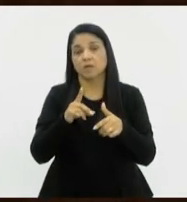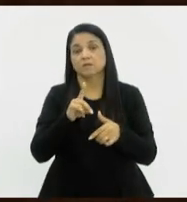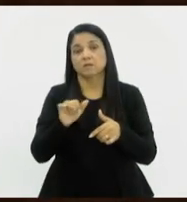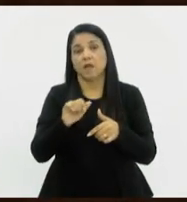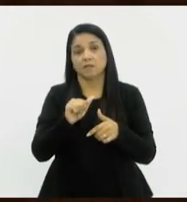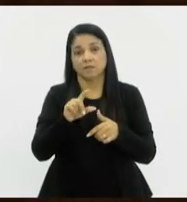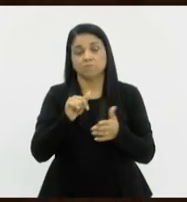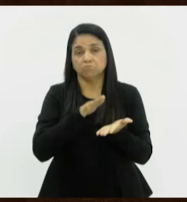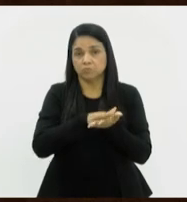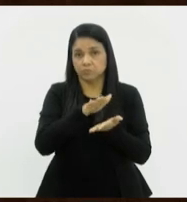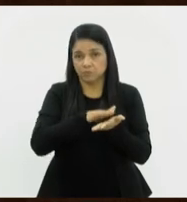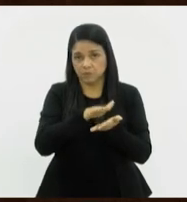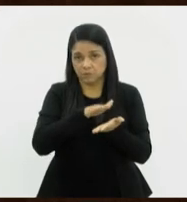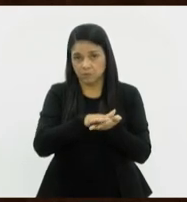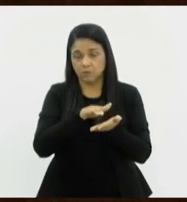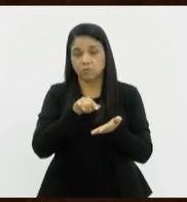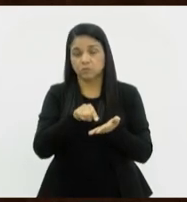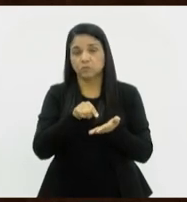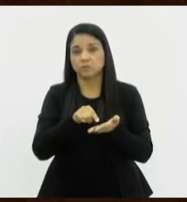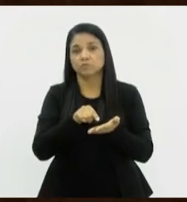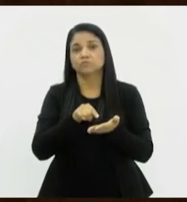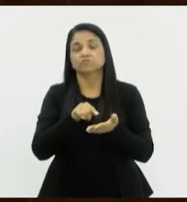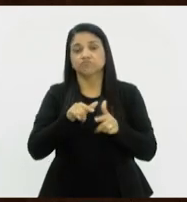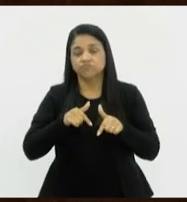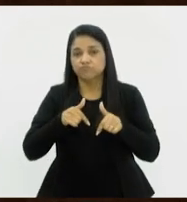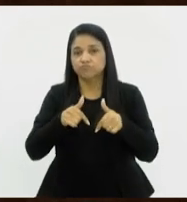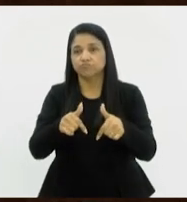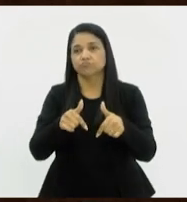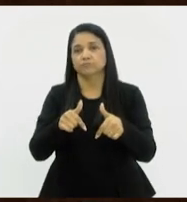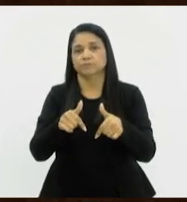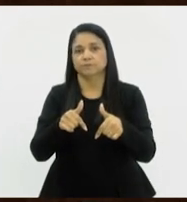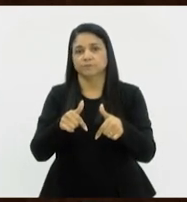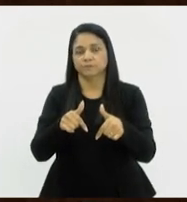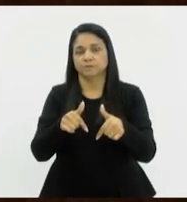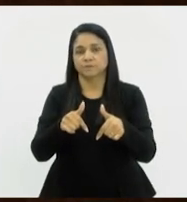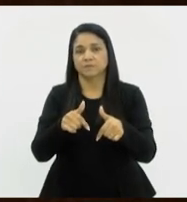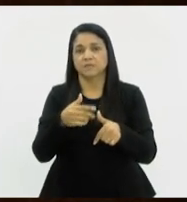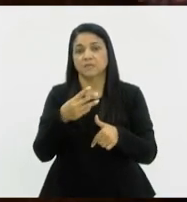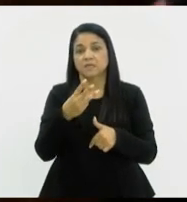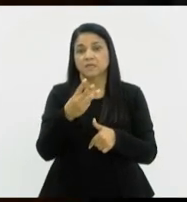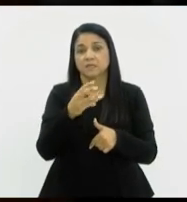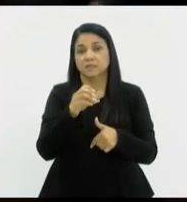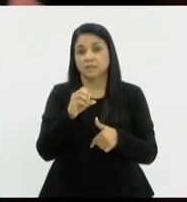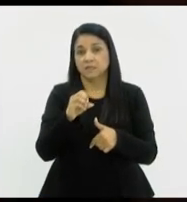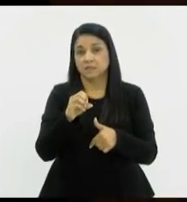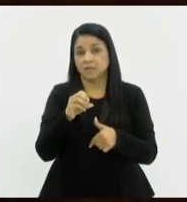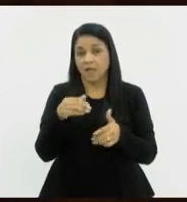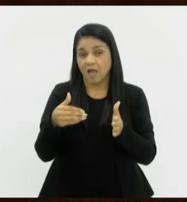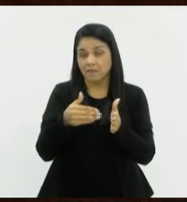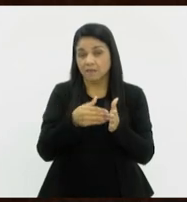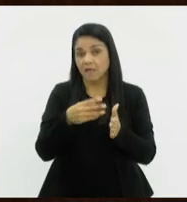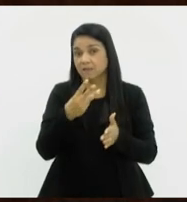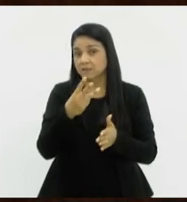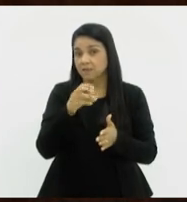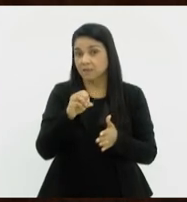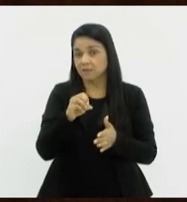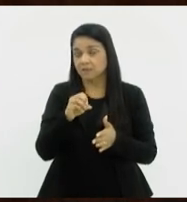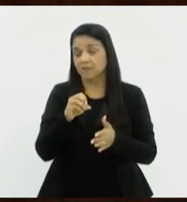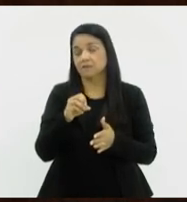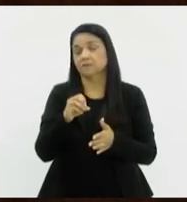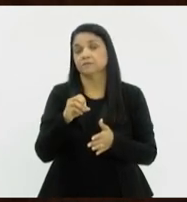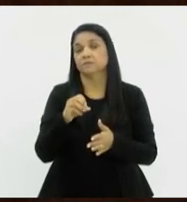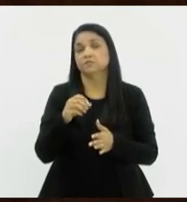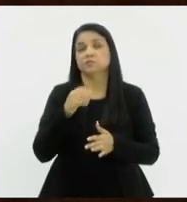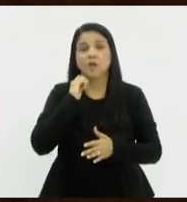sua publicação, produzindo seus efeitos até 30 de abril de 2026, sendo